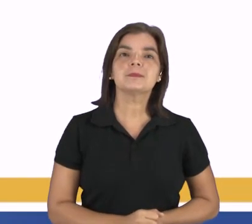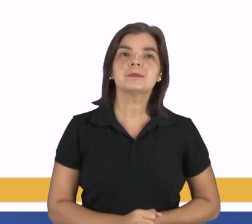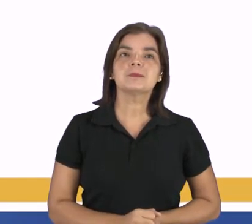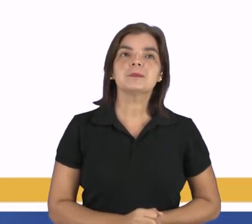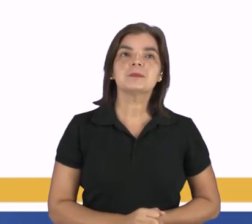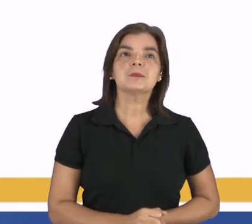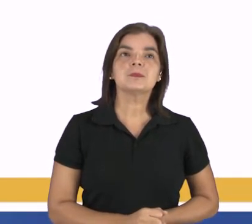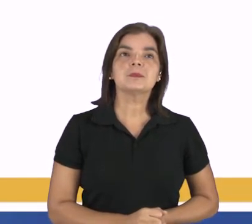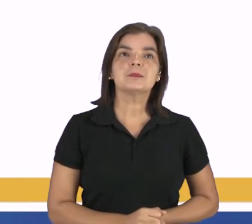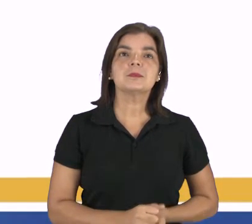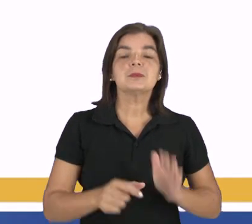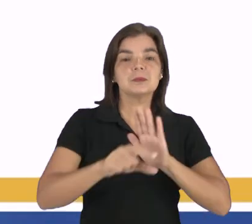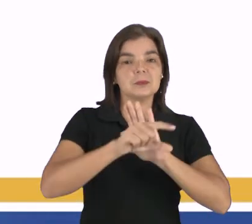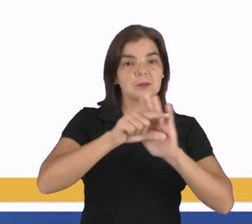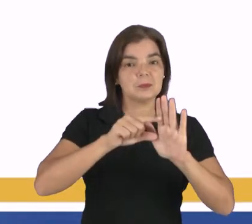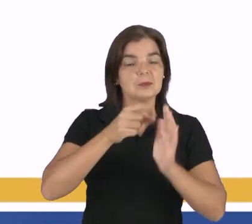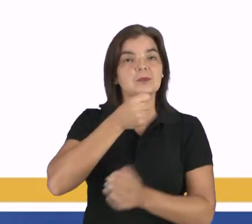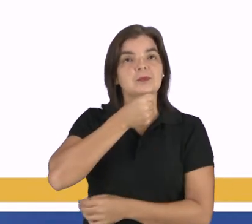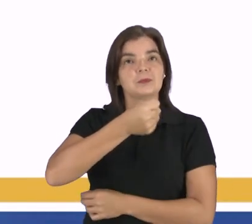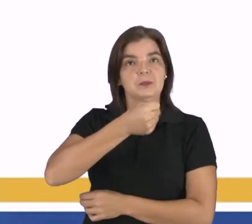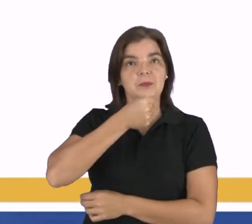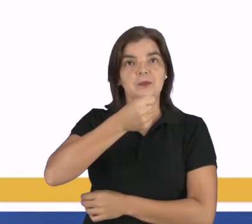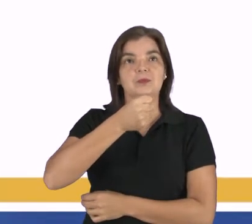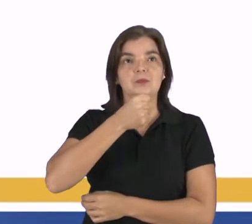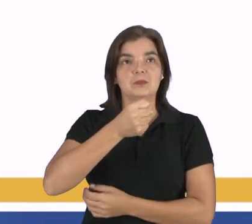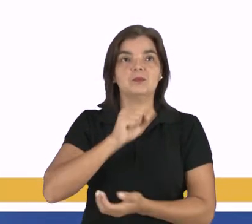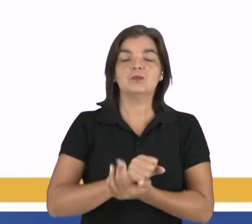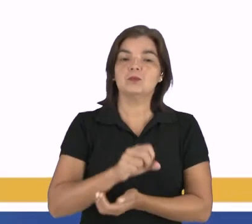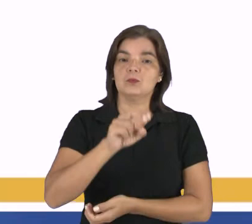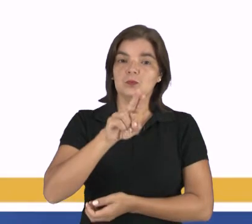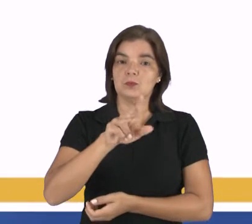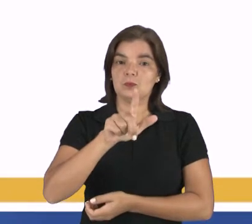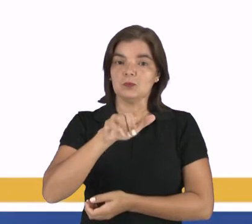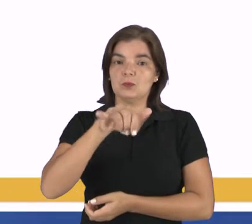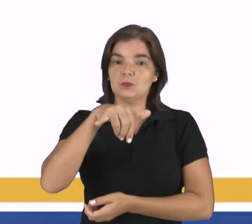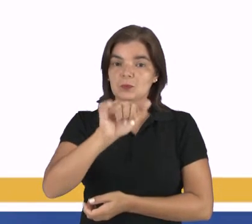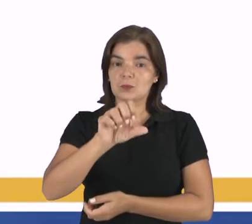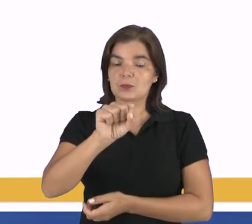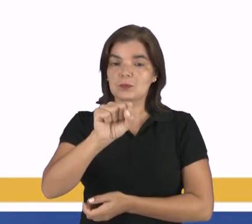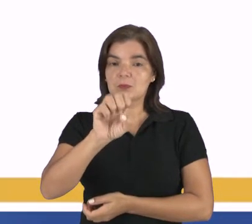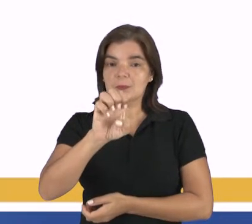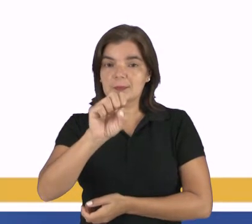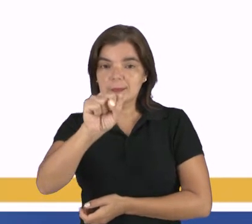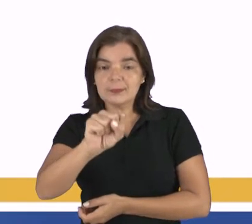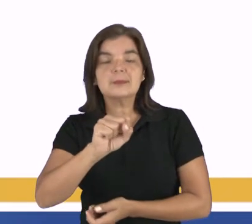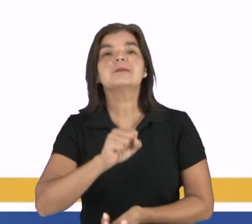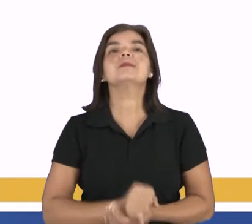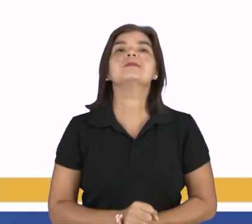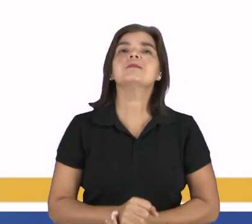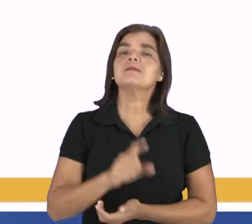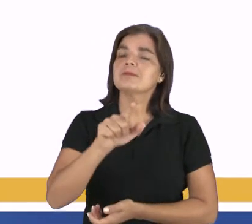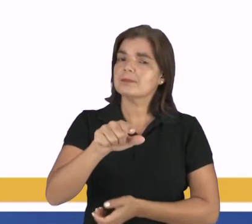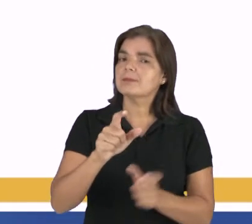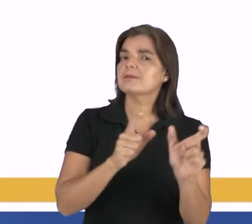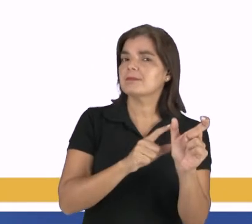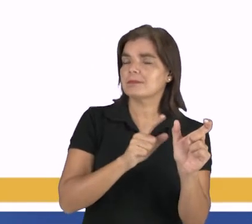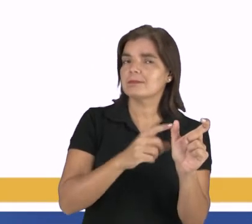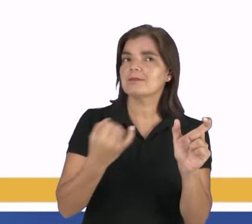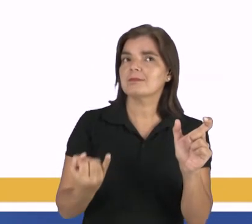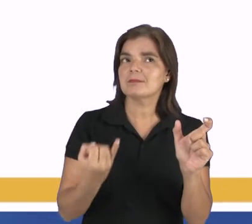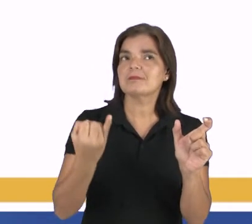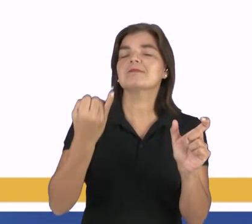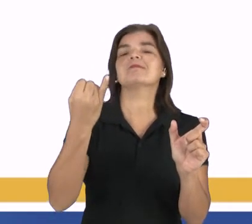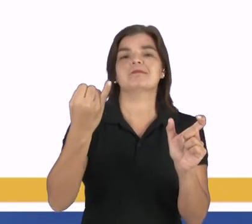ok? Esse trecho da reportagem gira em torno de Ulisses Guimarães e essa é a